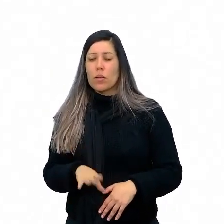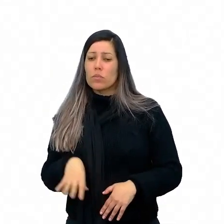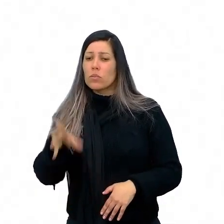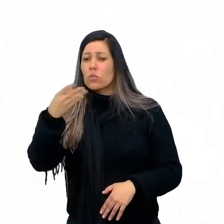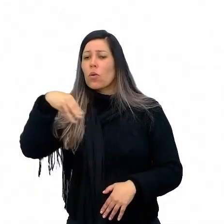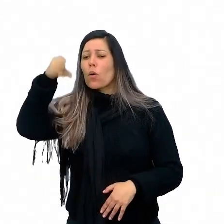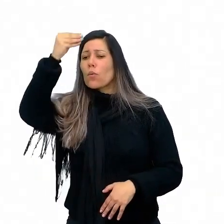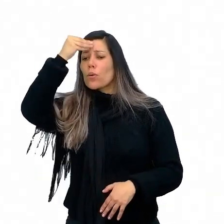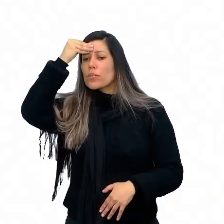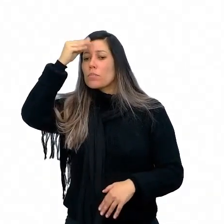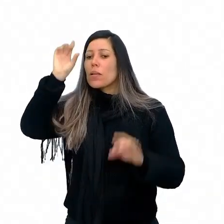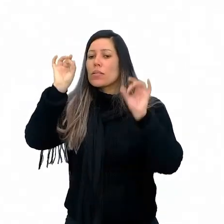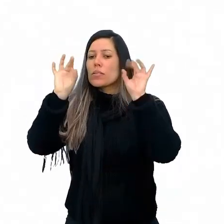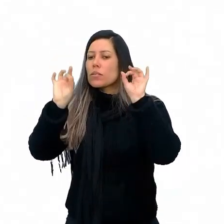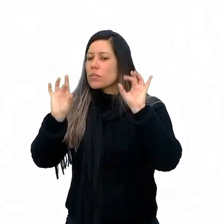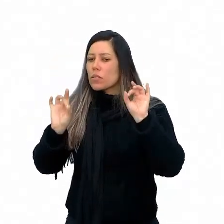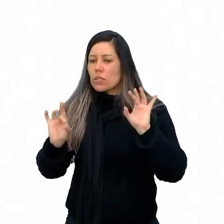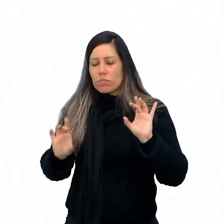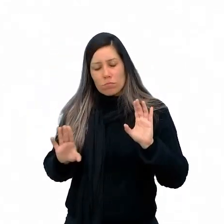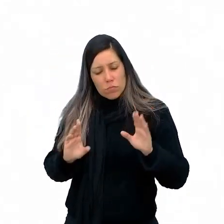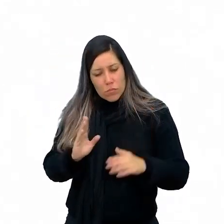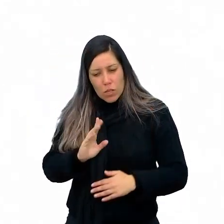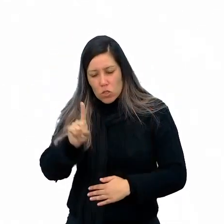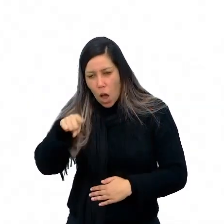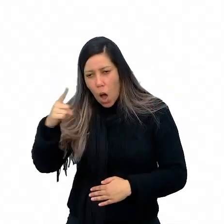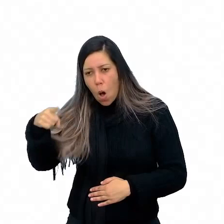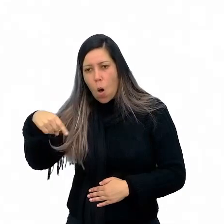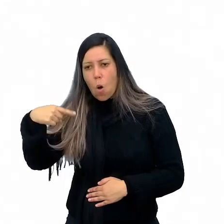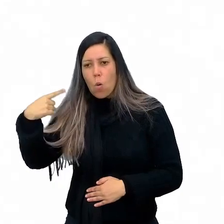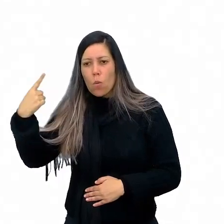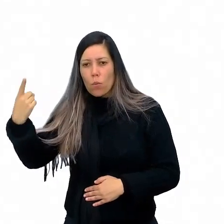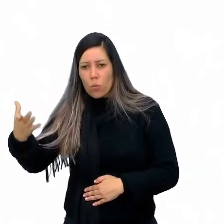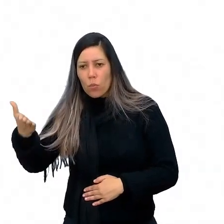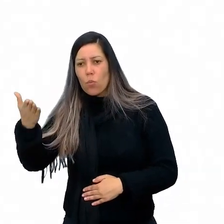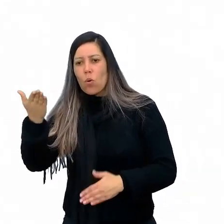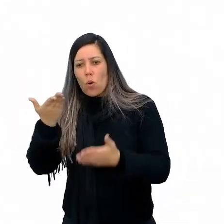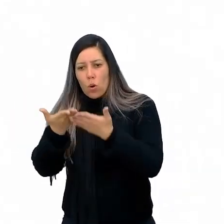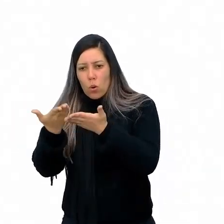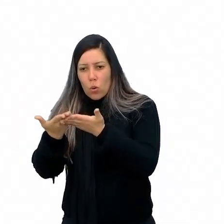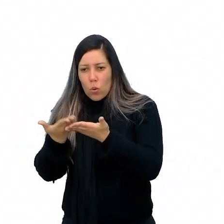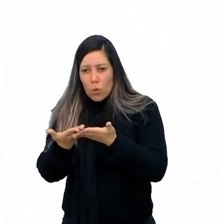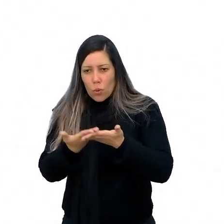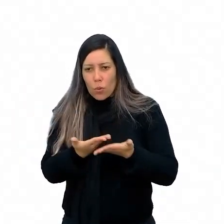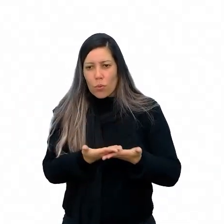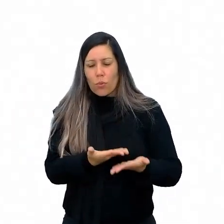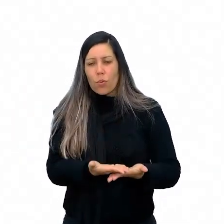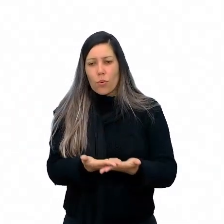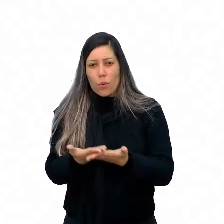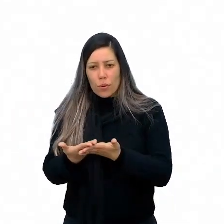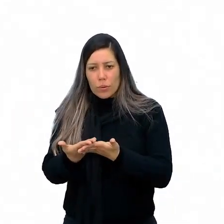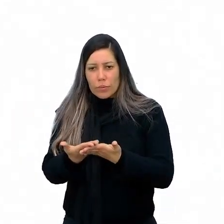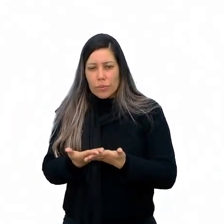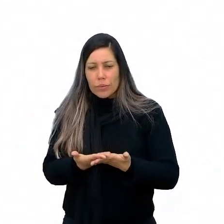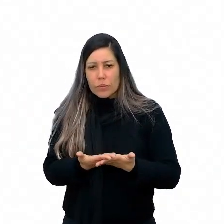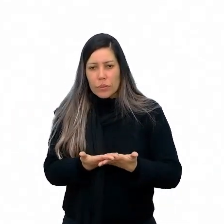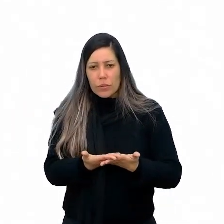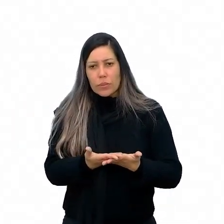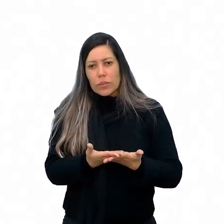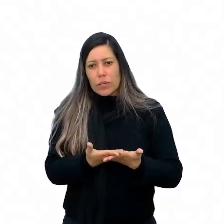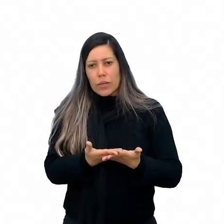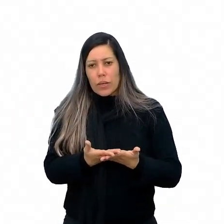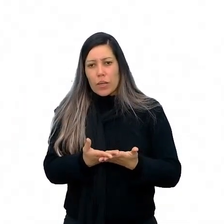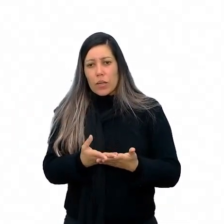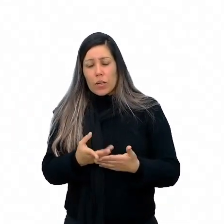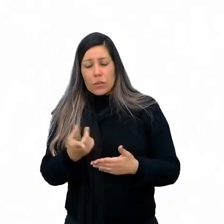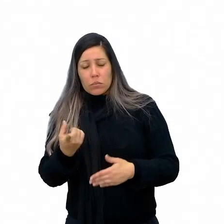conhecimentos especializados já é uma outra teoria, já é um outro olhar, né?